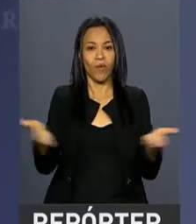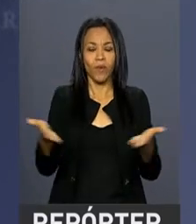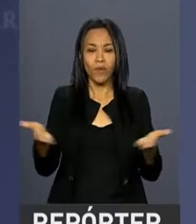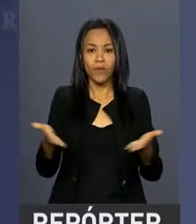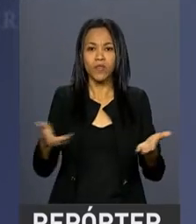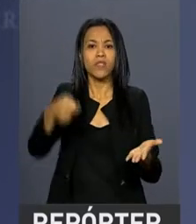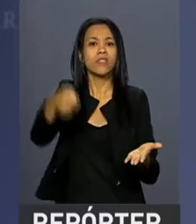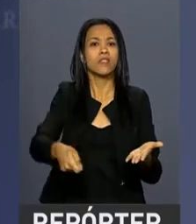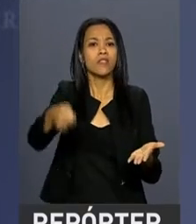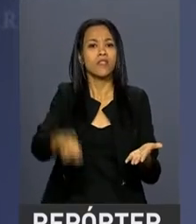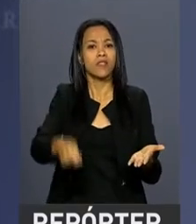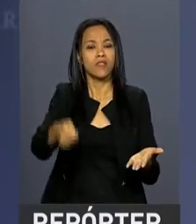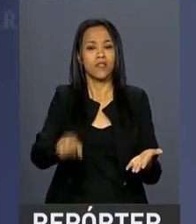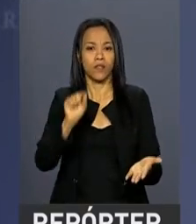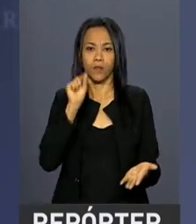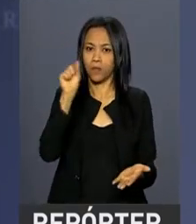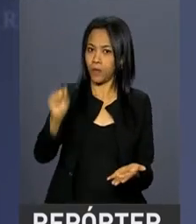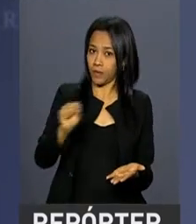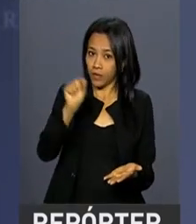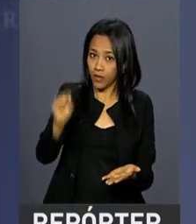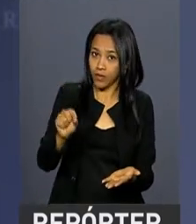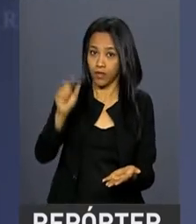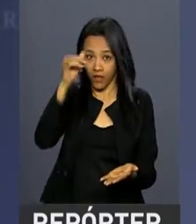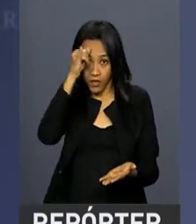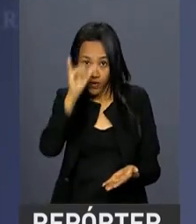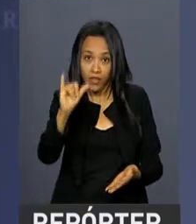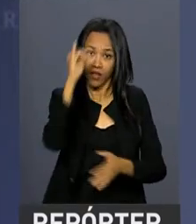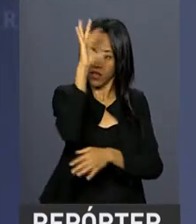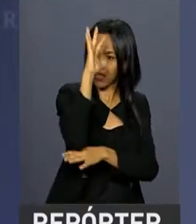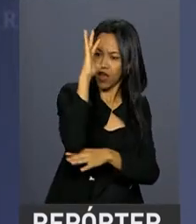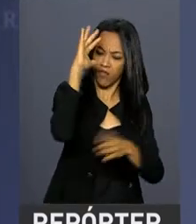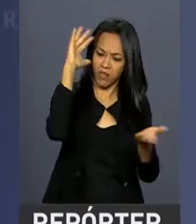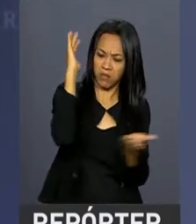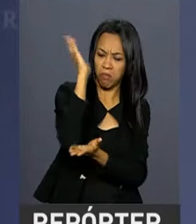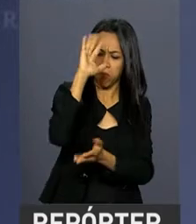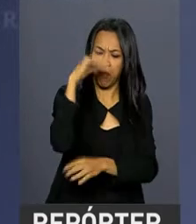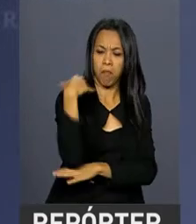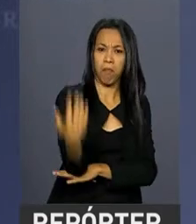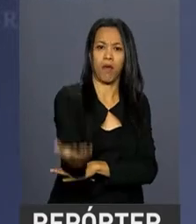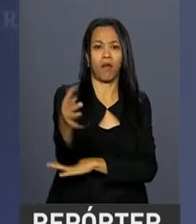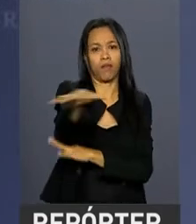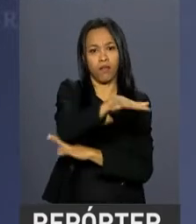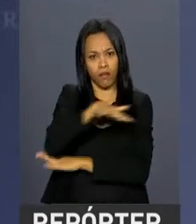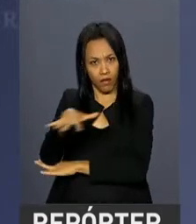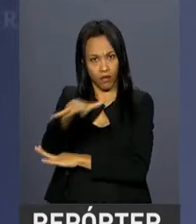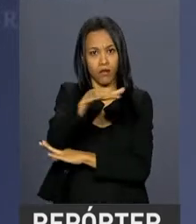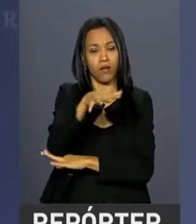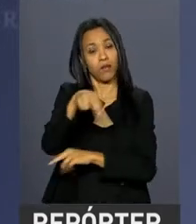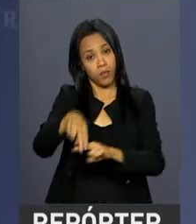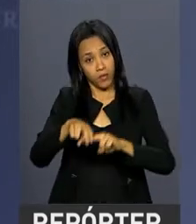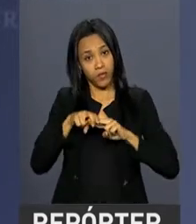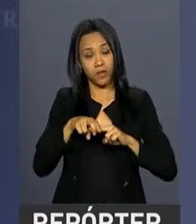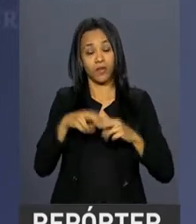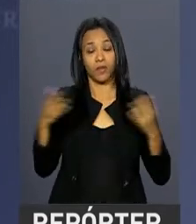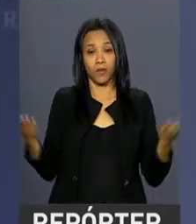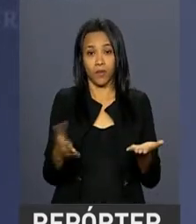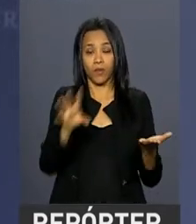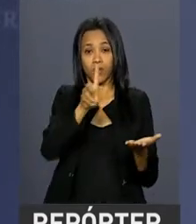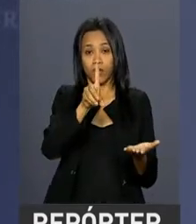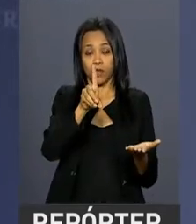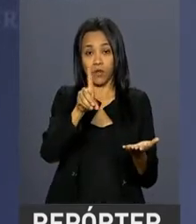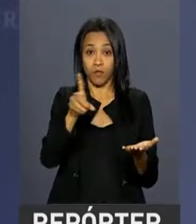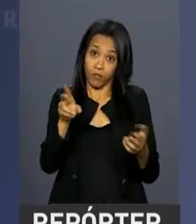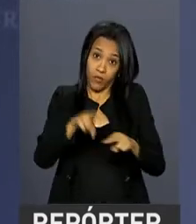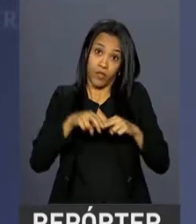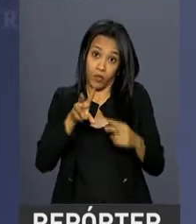exige exatamente evitar-se o desmatamento e, por isso mesmo, que nós, no Dia Mundial do Meio Ambiente,